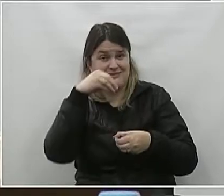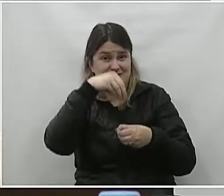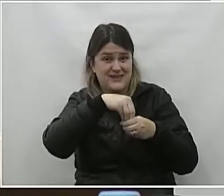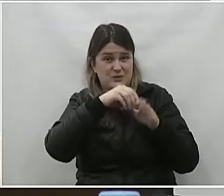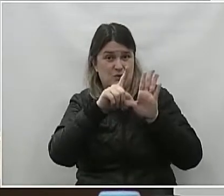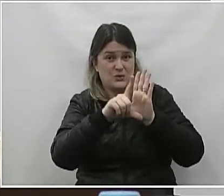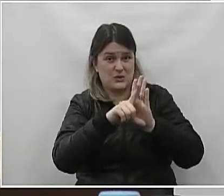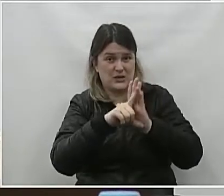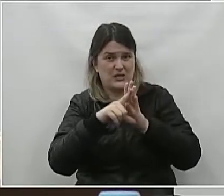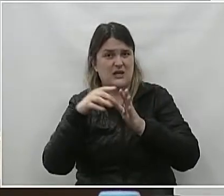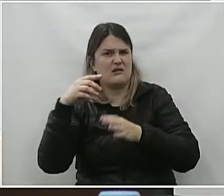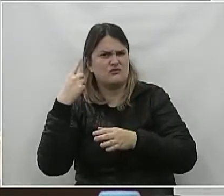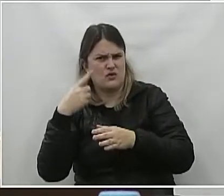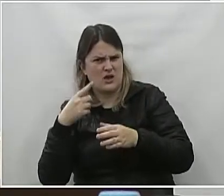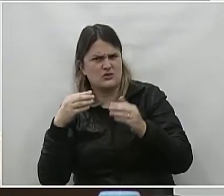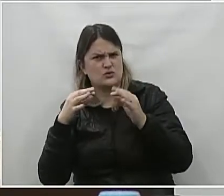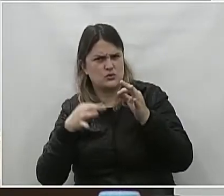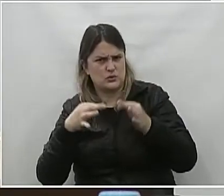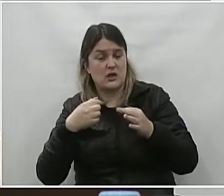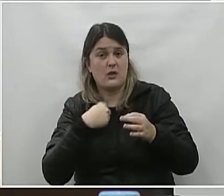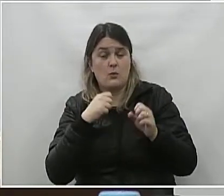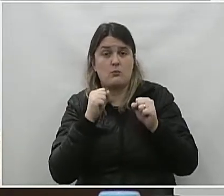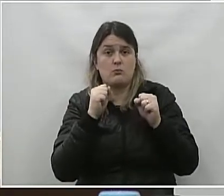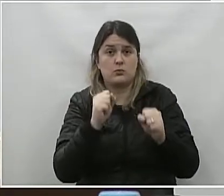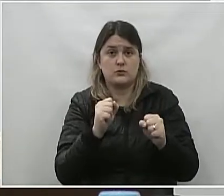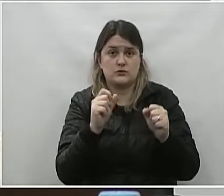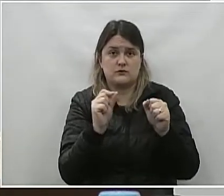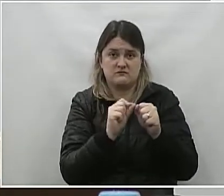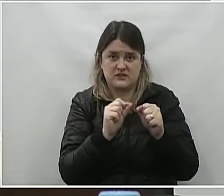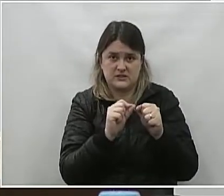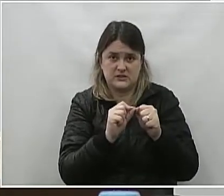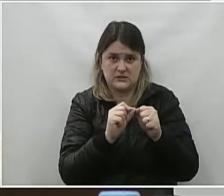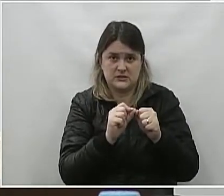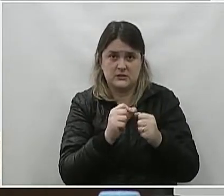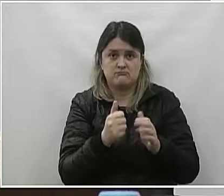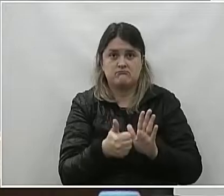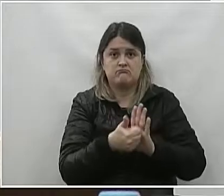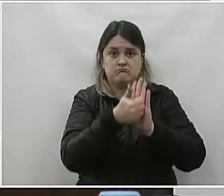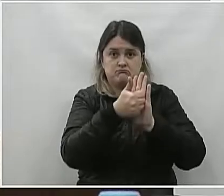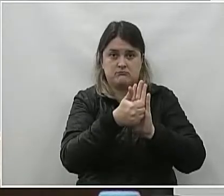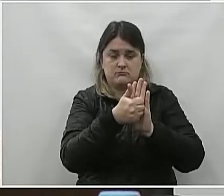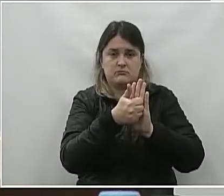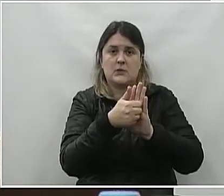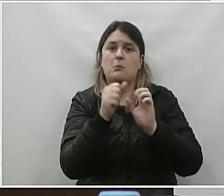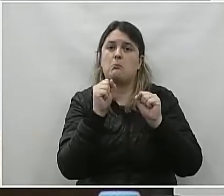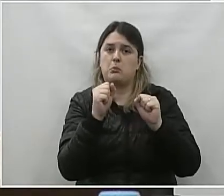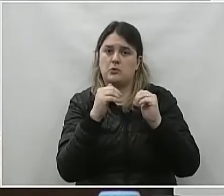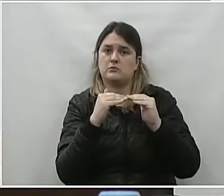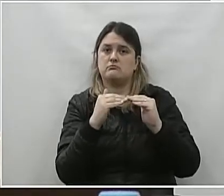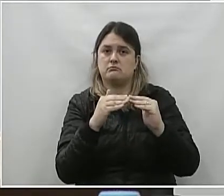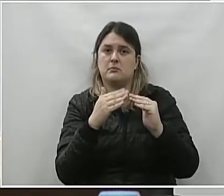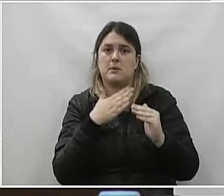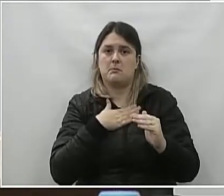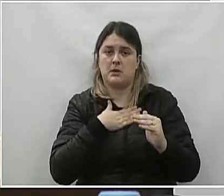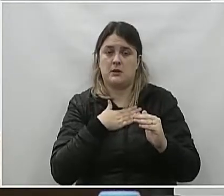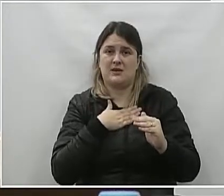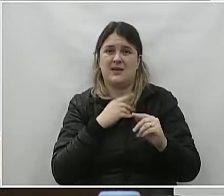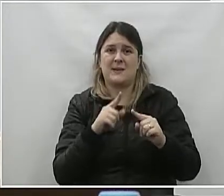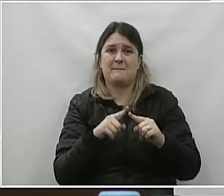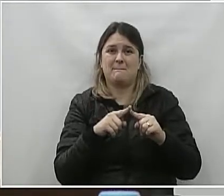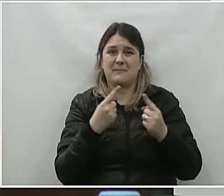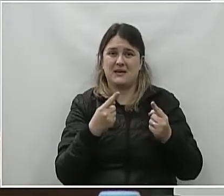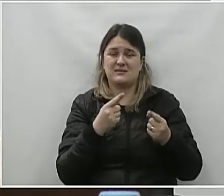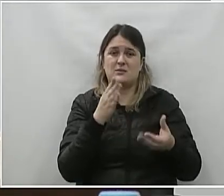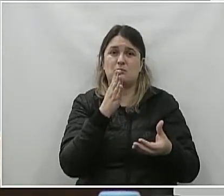legais, jurídicos, e eu puder contribuir de forma positiva, o senhor pode contar comigo. Só que